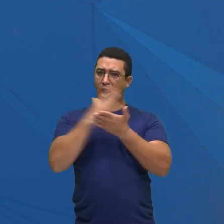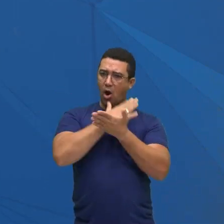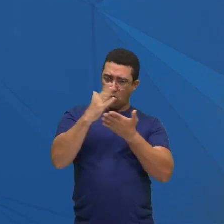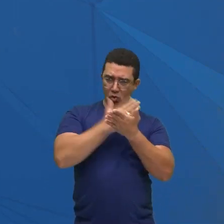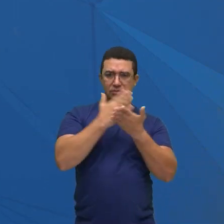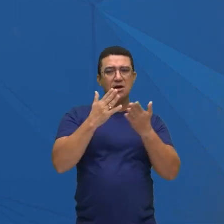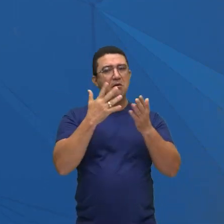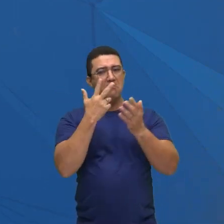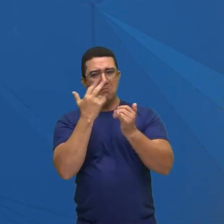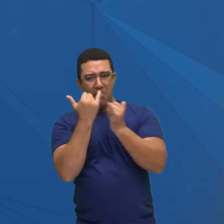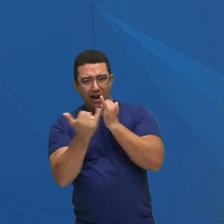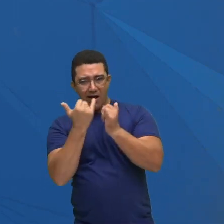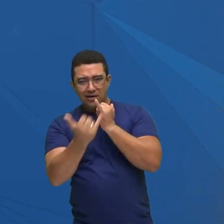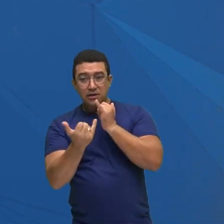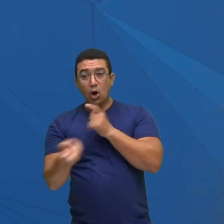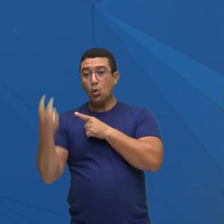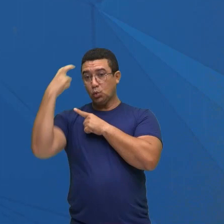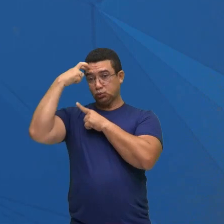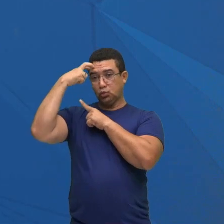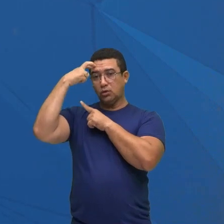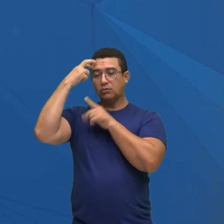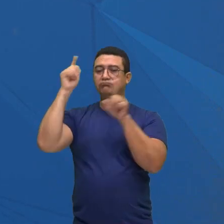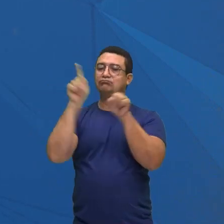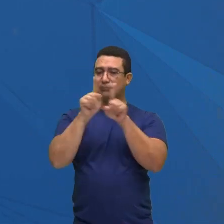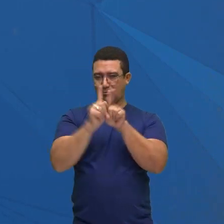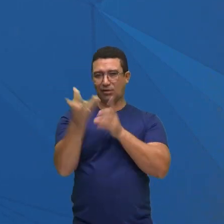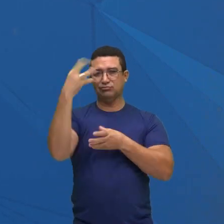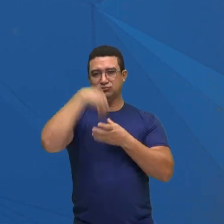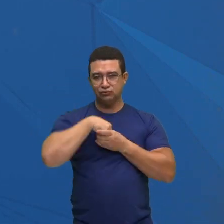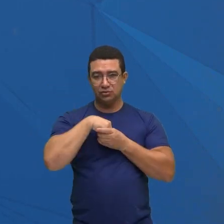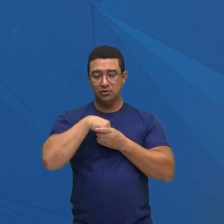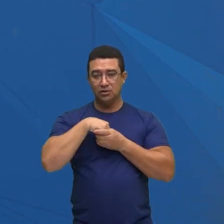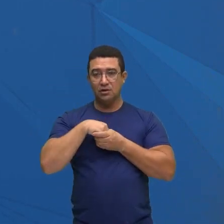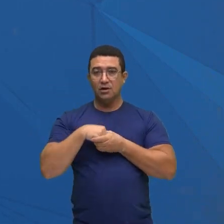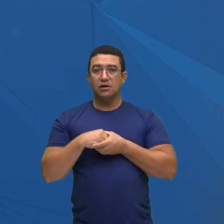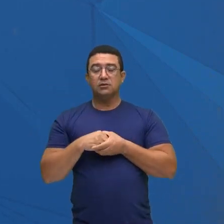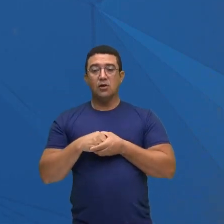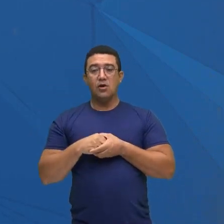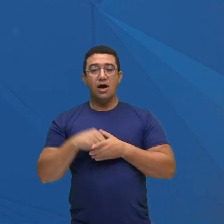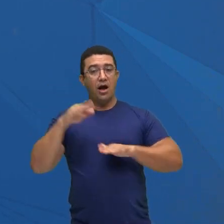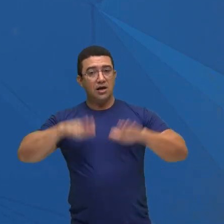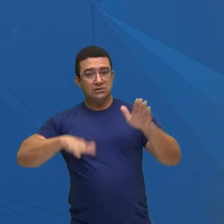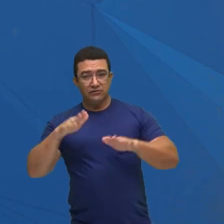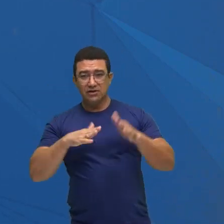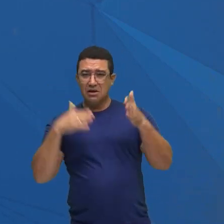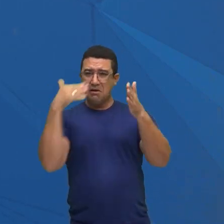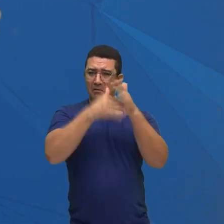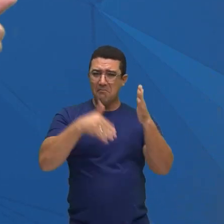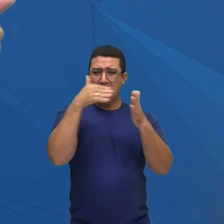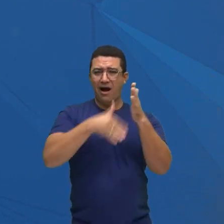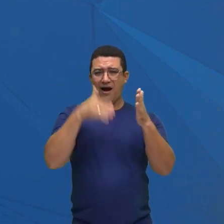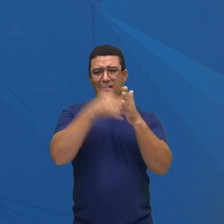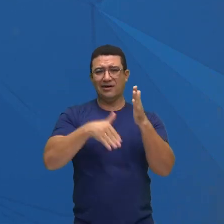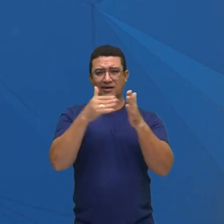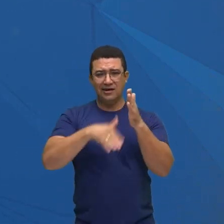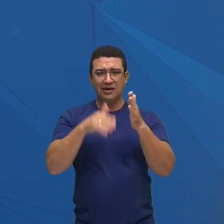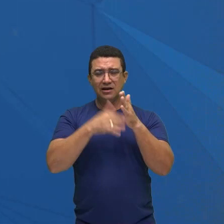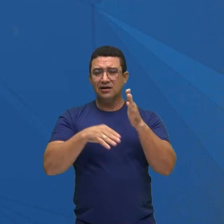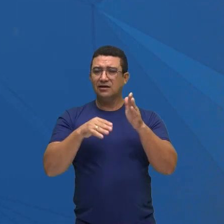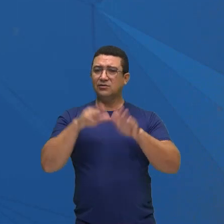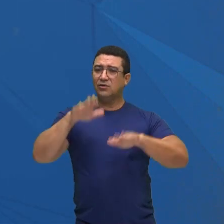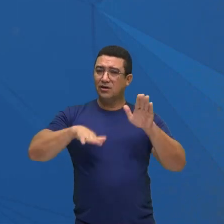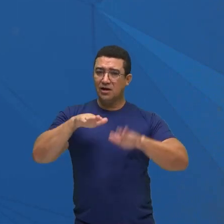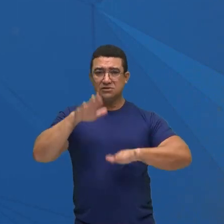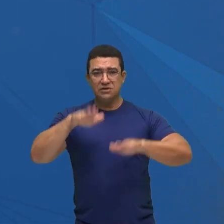parte cultural, ela também está presente. E do ponto de vista linguístico, às vezes essas fronteiras, elas não precisam estar ali respeitadas conforme